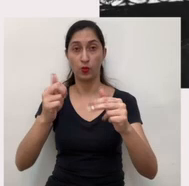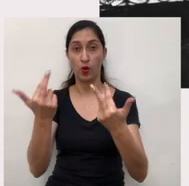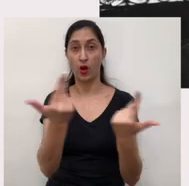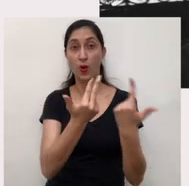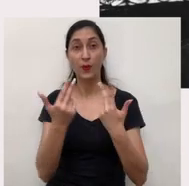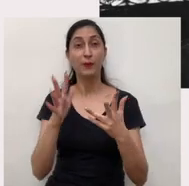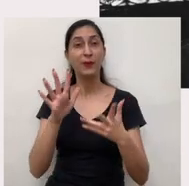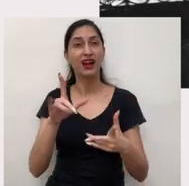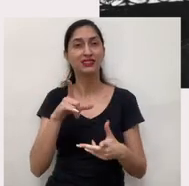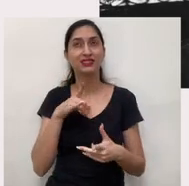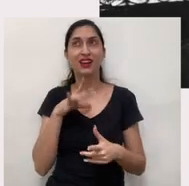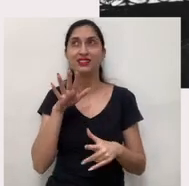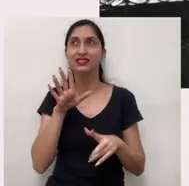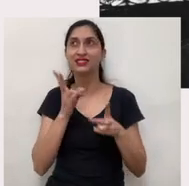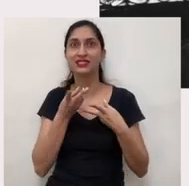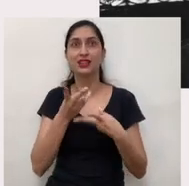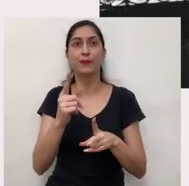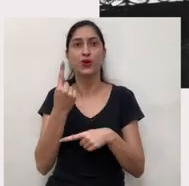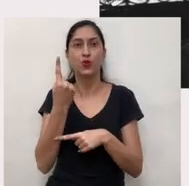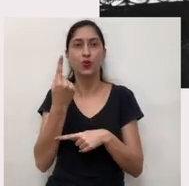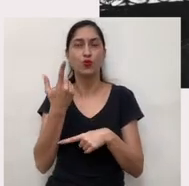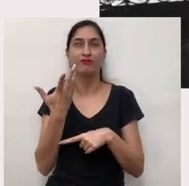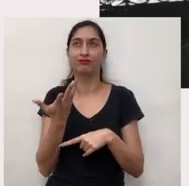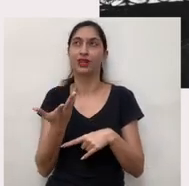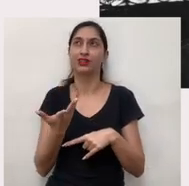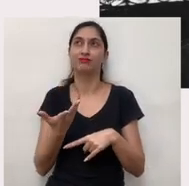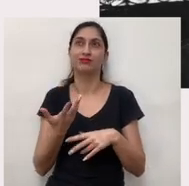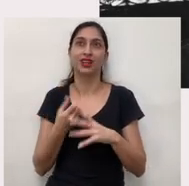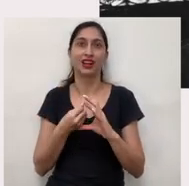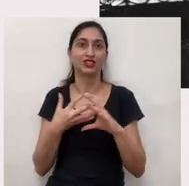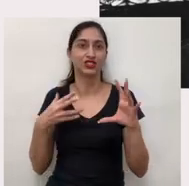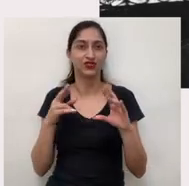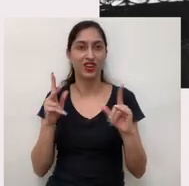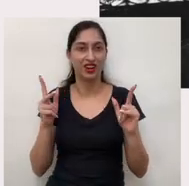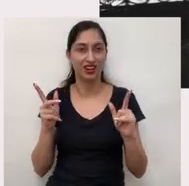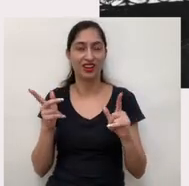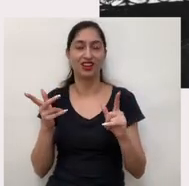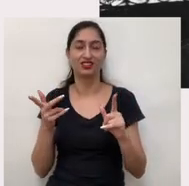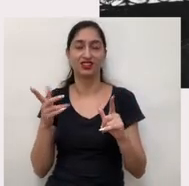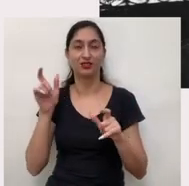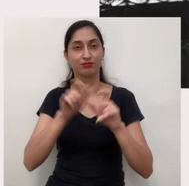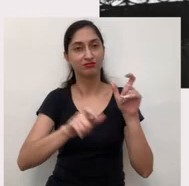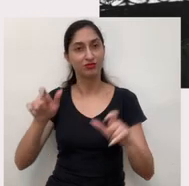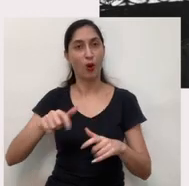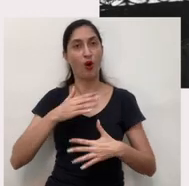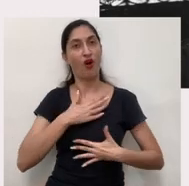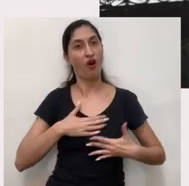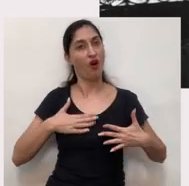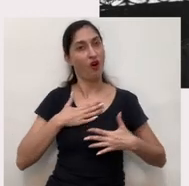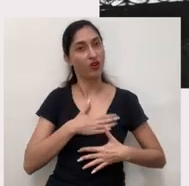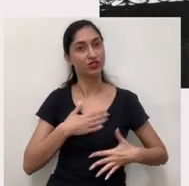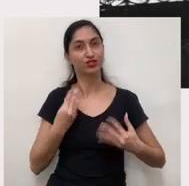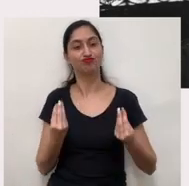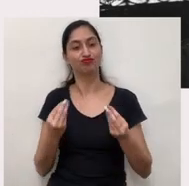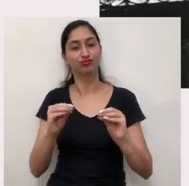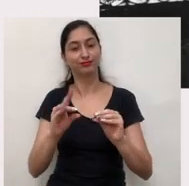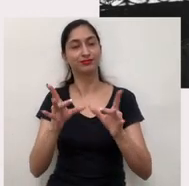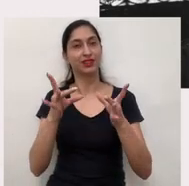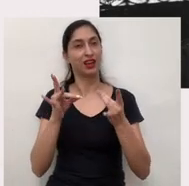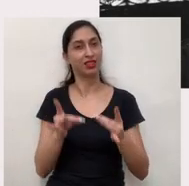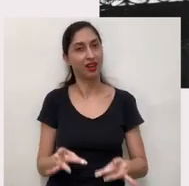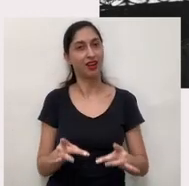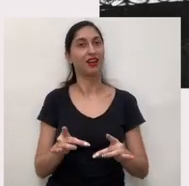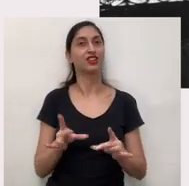há um patos, há um afeto, né? Assim, das pessoas por trazer esse tipo enfim,